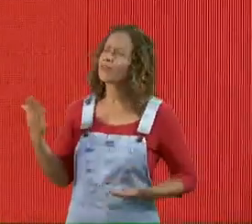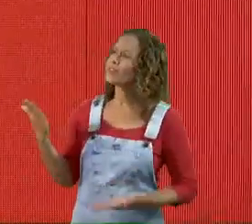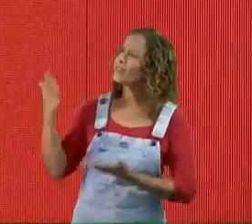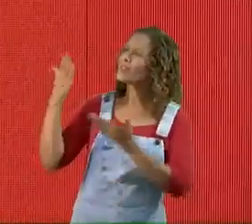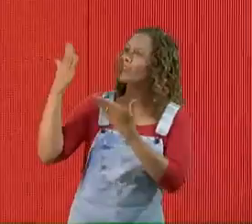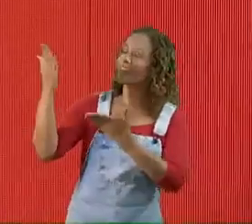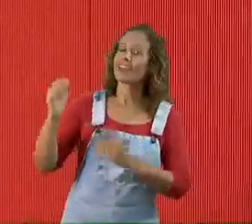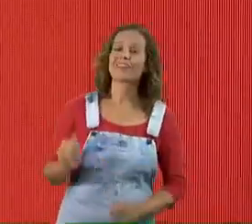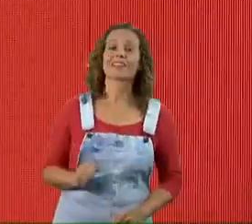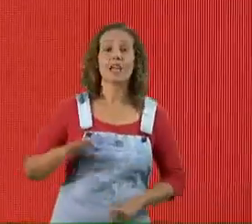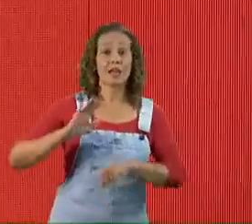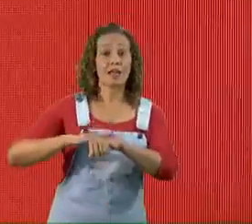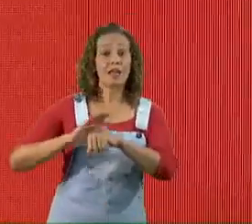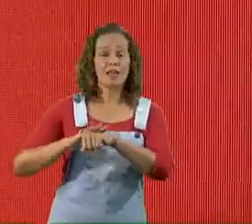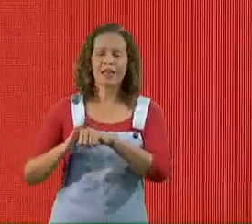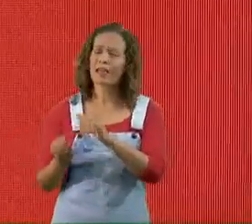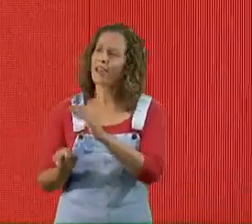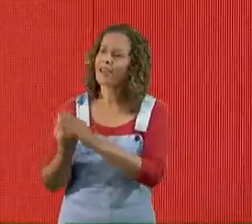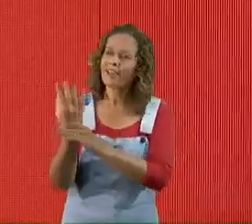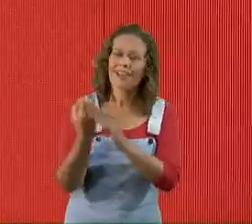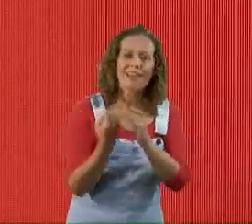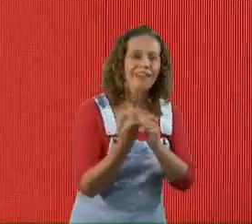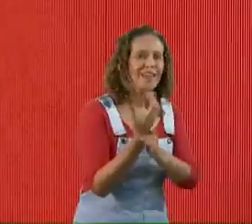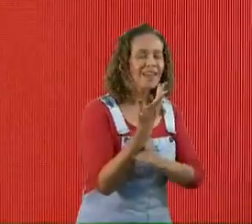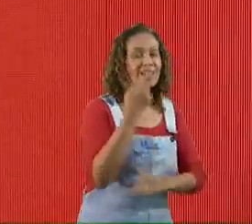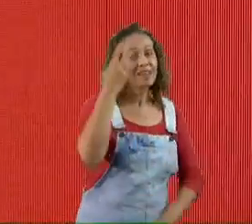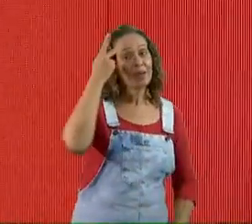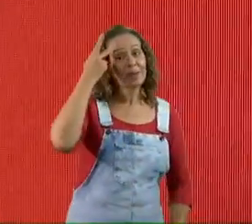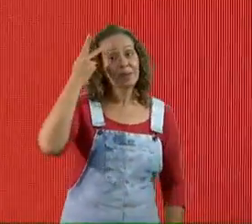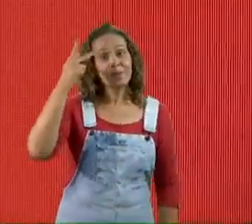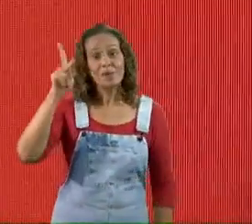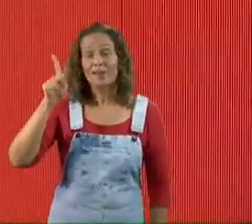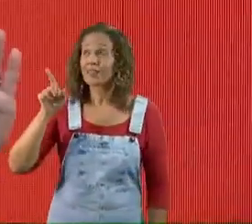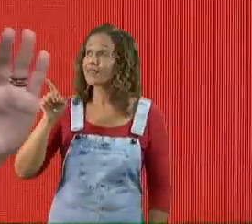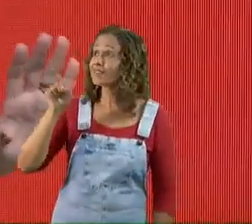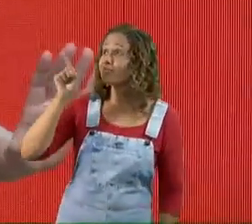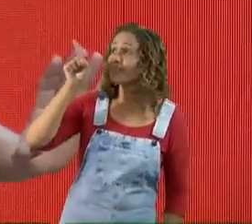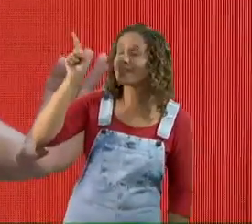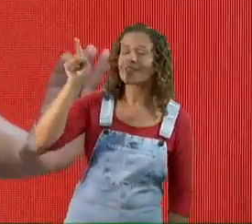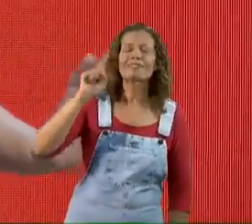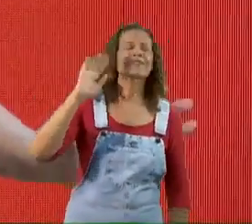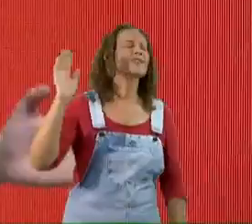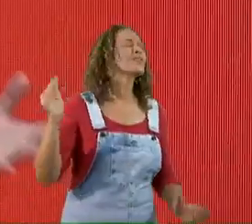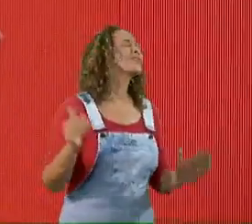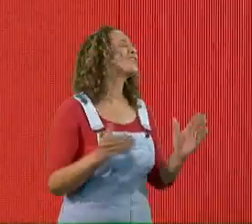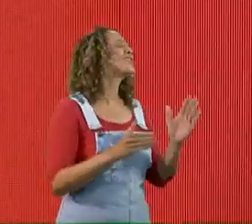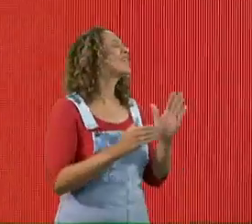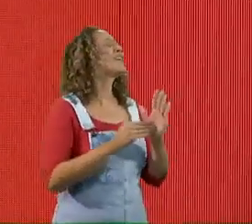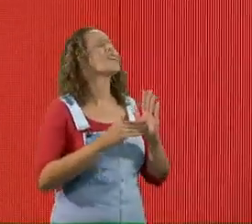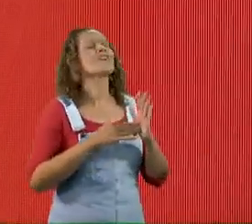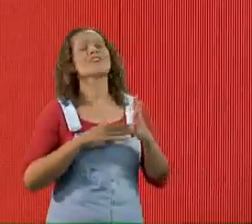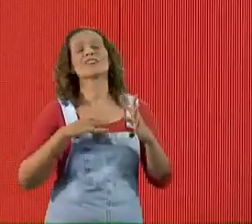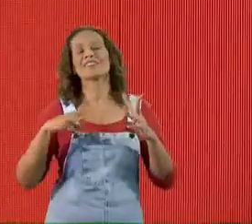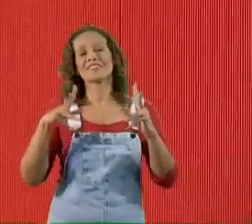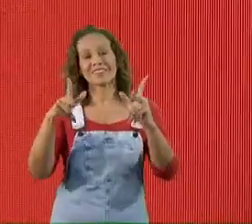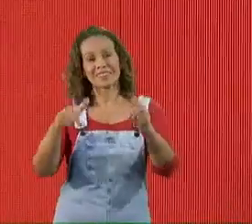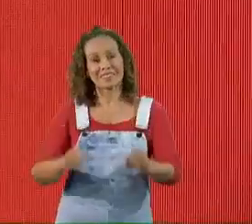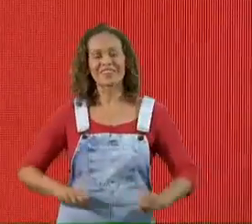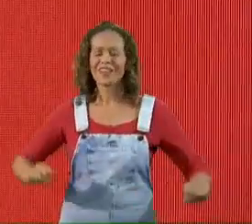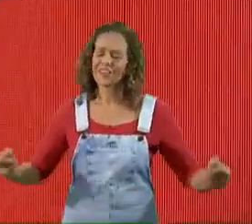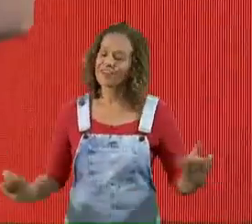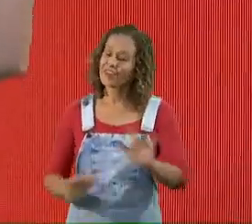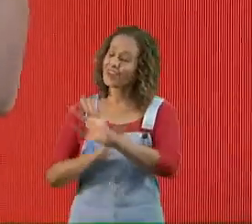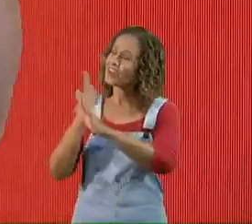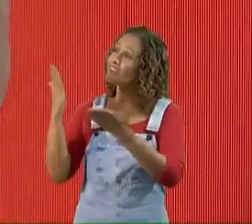dele, por Ele e para Ele são todas as coisas. Glória, pois, a